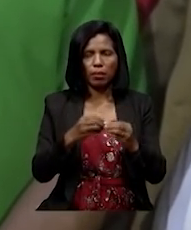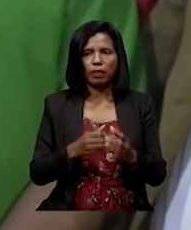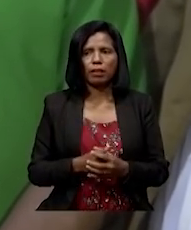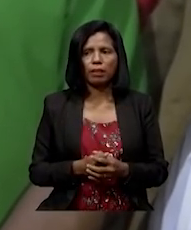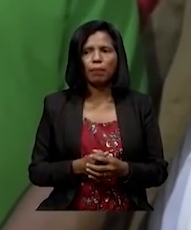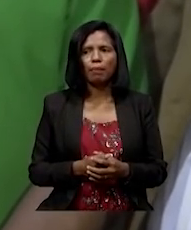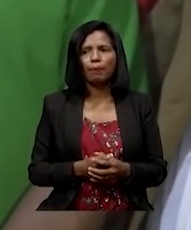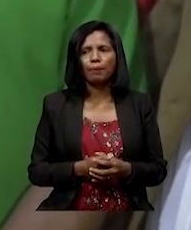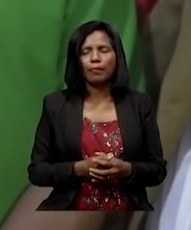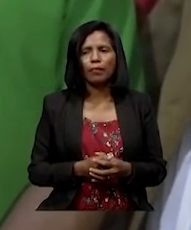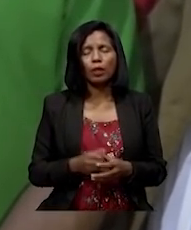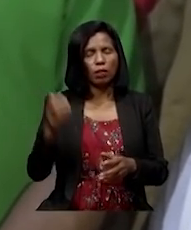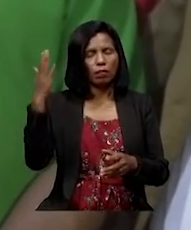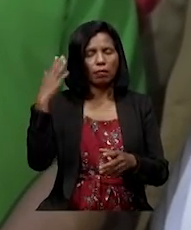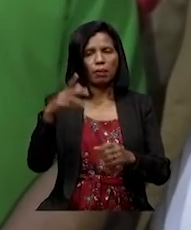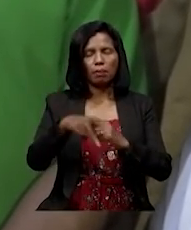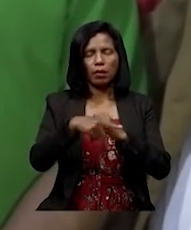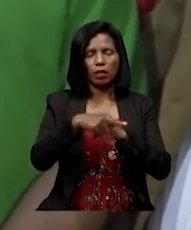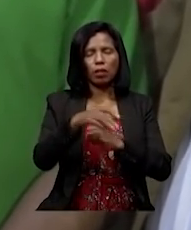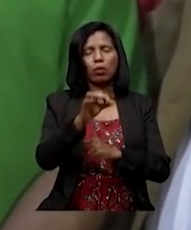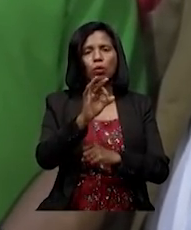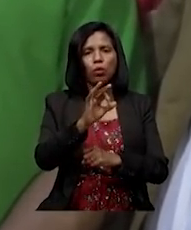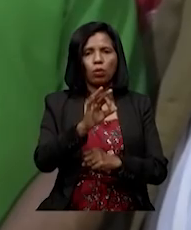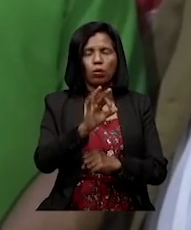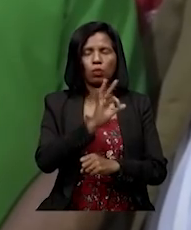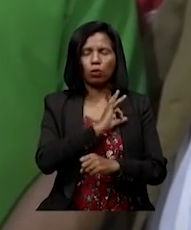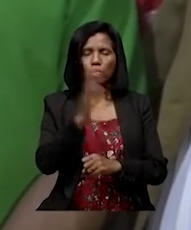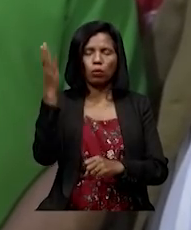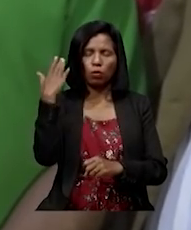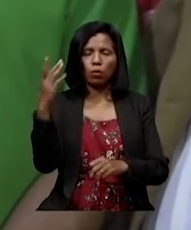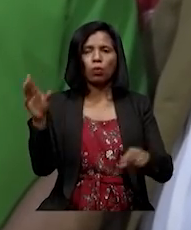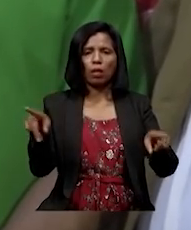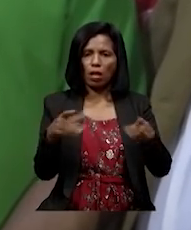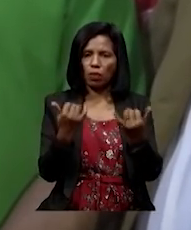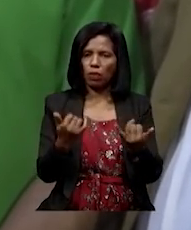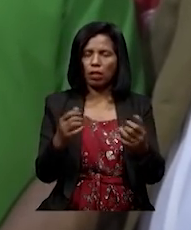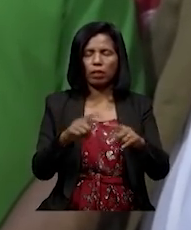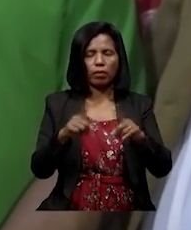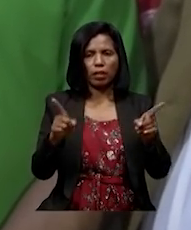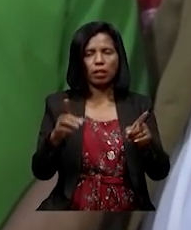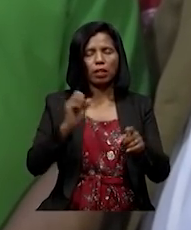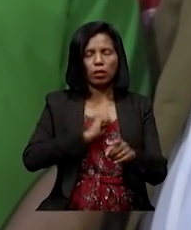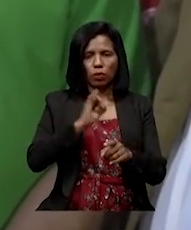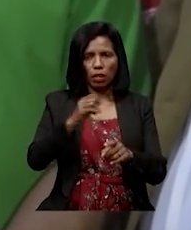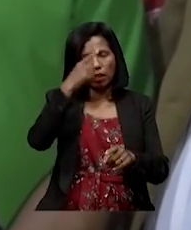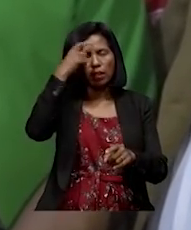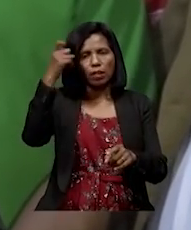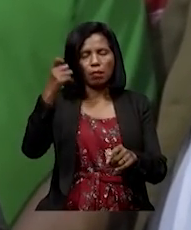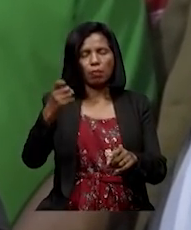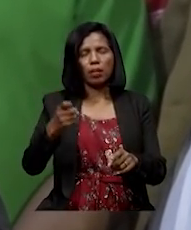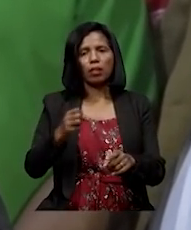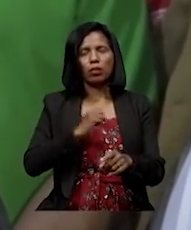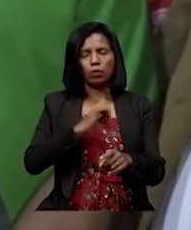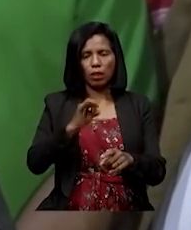kunto ulu ho agora lah nesa ye suai tambah suai agora iha oin sira hetan